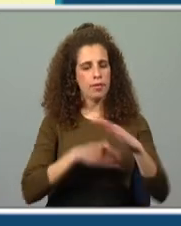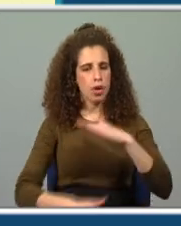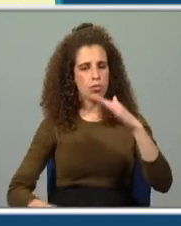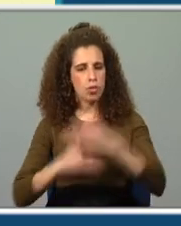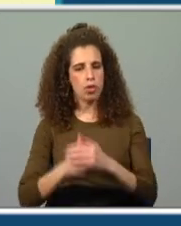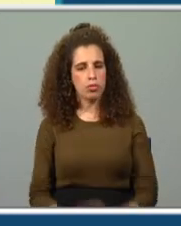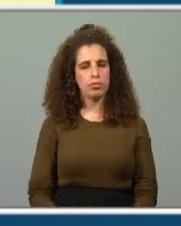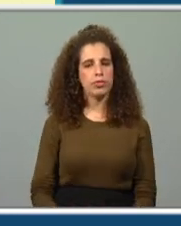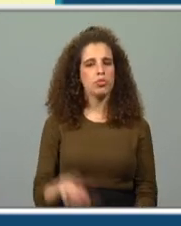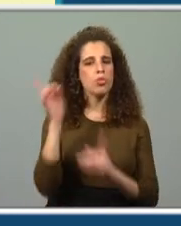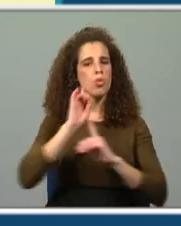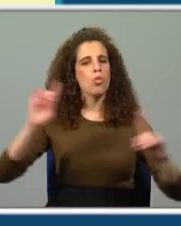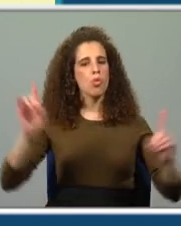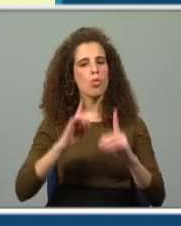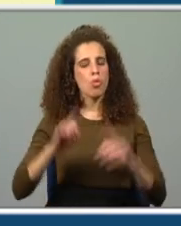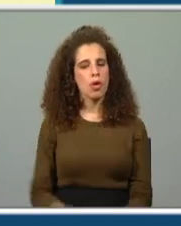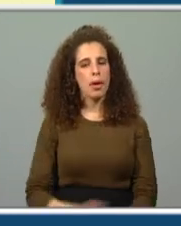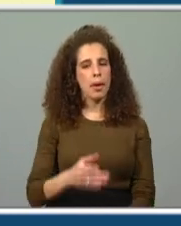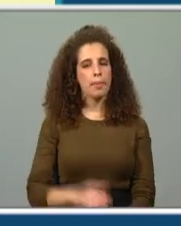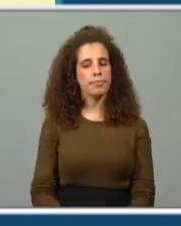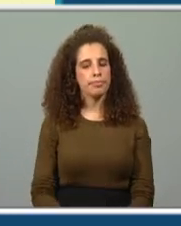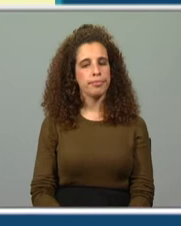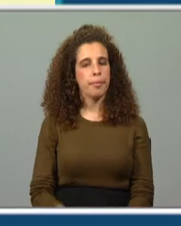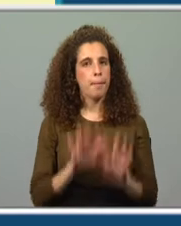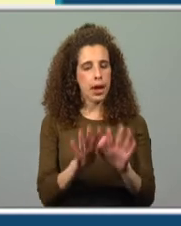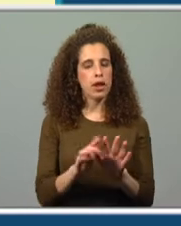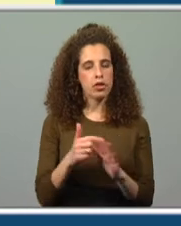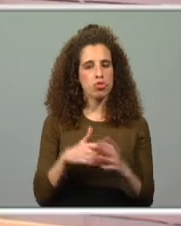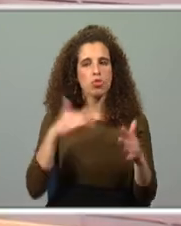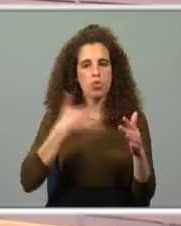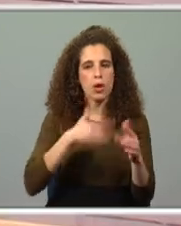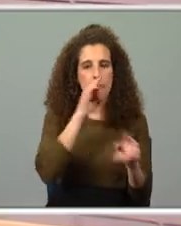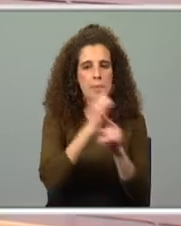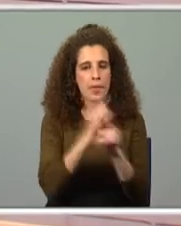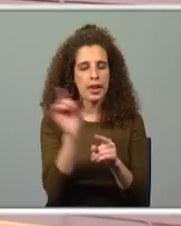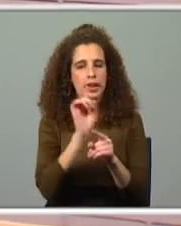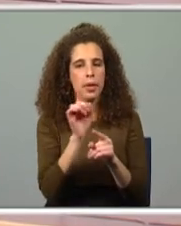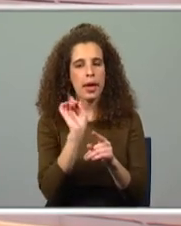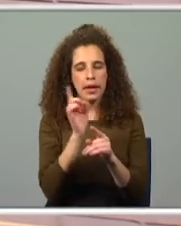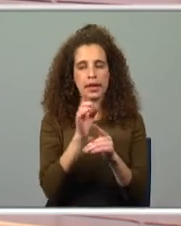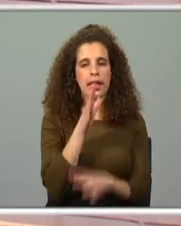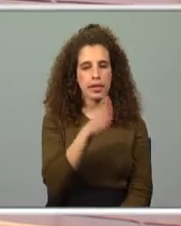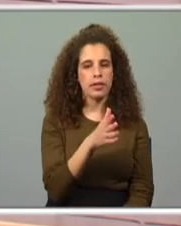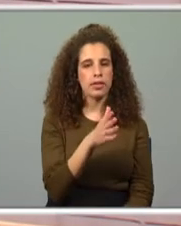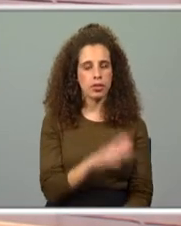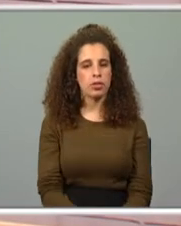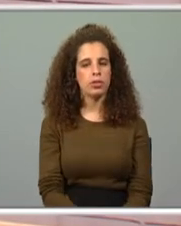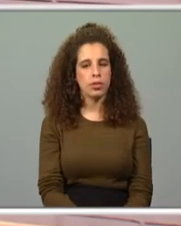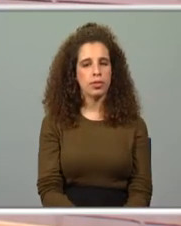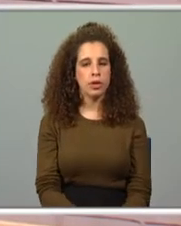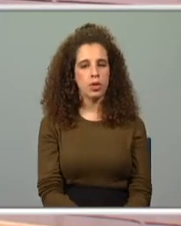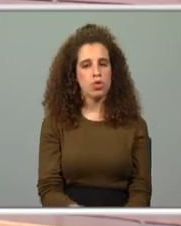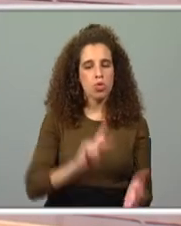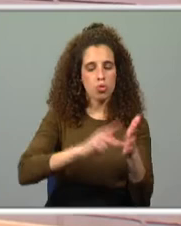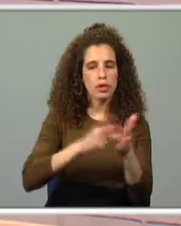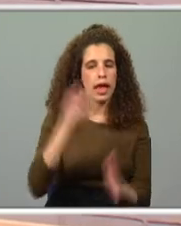Grande exuberância musical, obviamente, em playback. Ou seja, eles não iam tocar mesmo, não é aqui a indicação para o